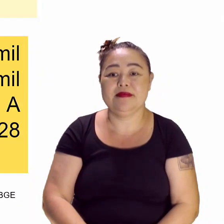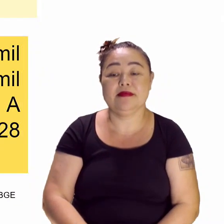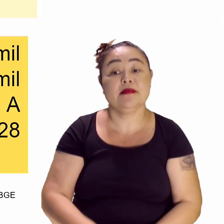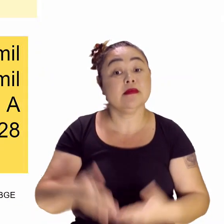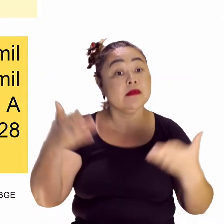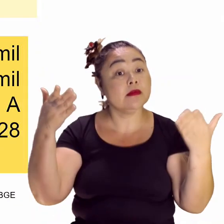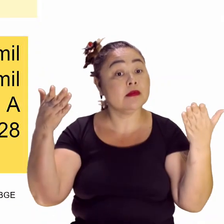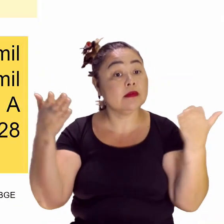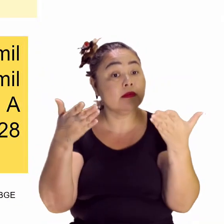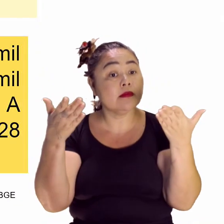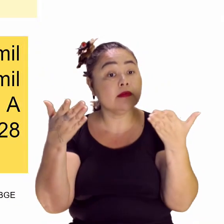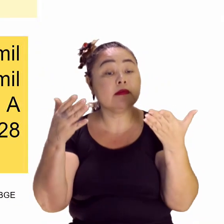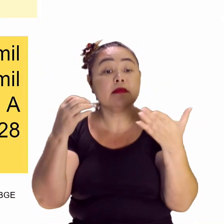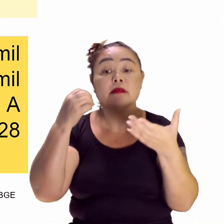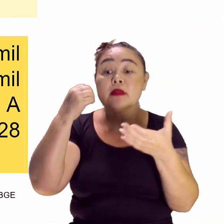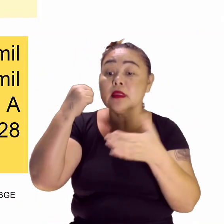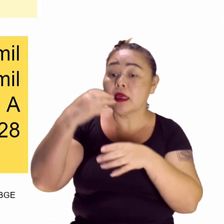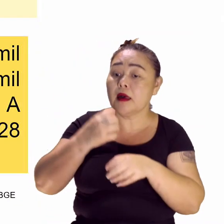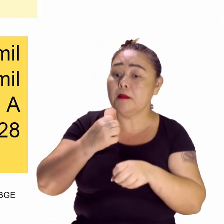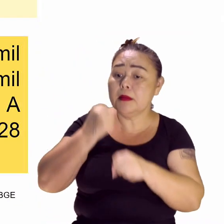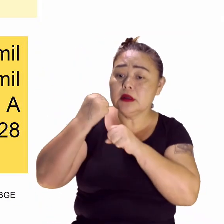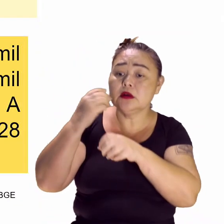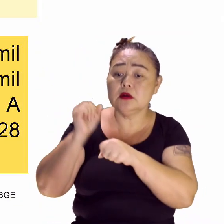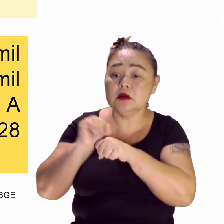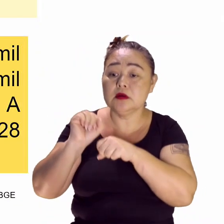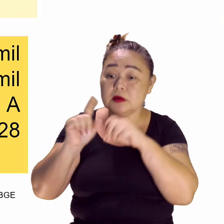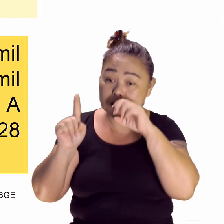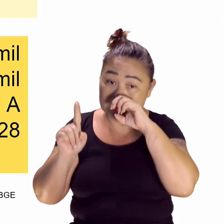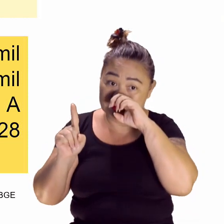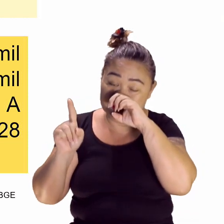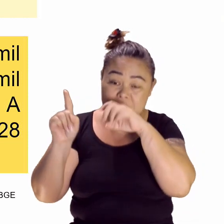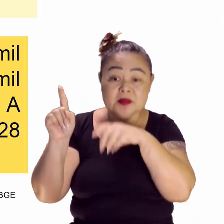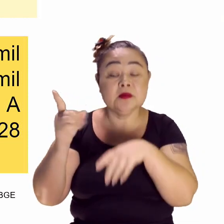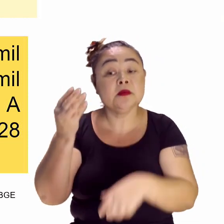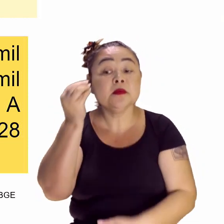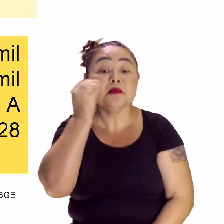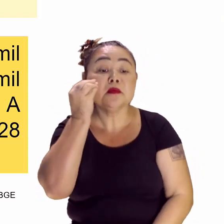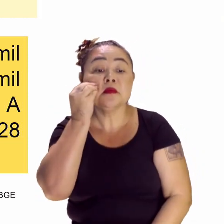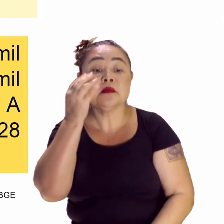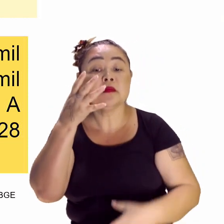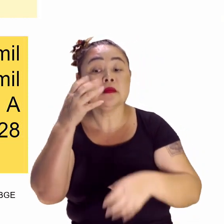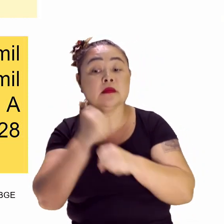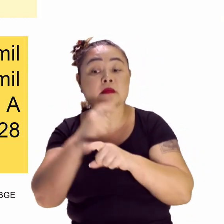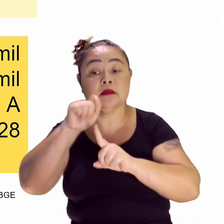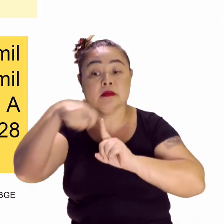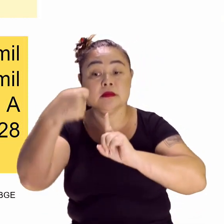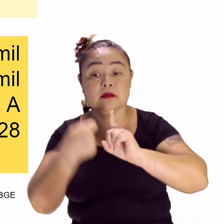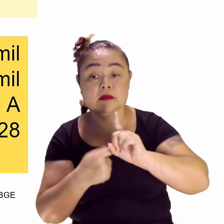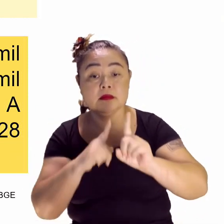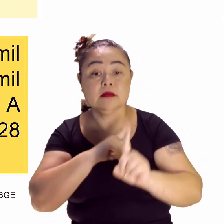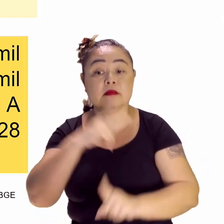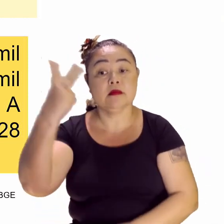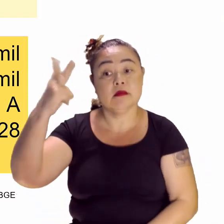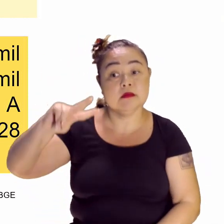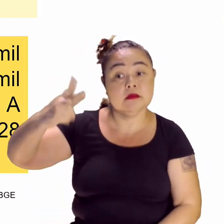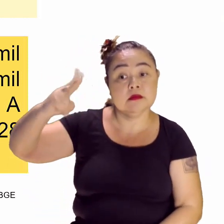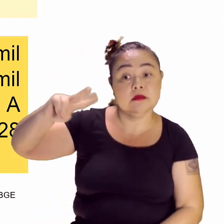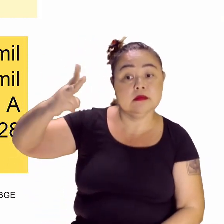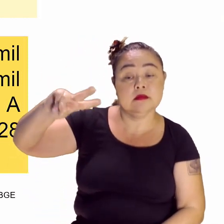agora falando de Mandioca mandioca Vamos fazer um teste com esse menino aqui do Seu Jorge mandioca e banana professora